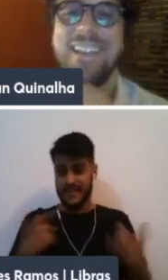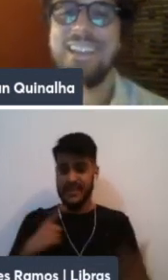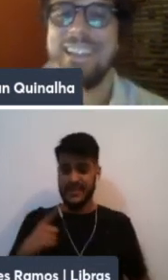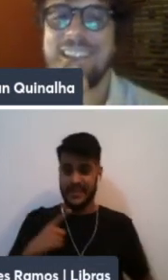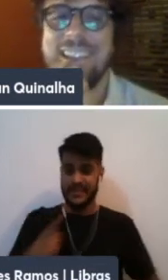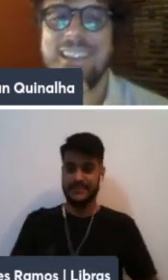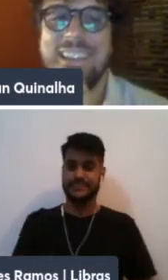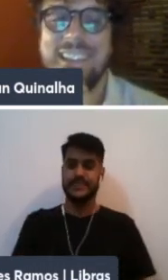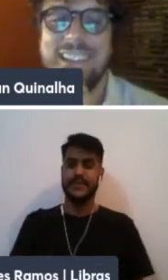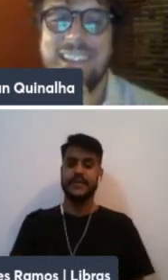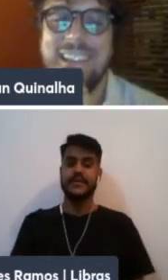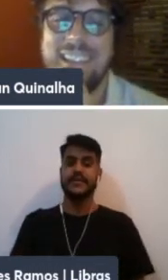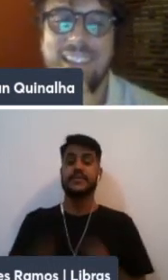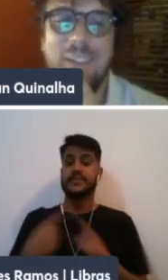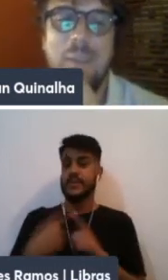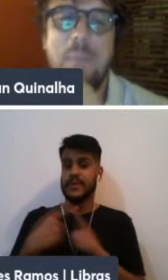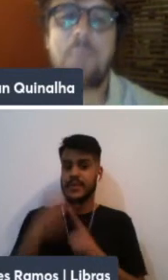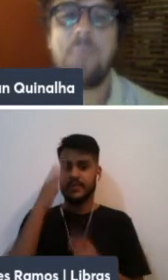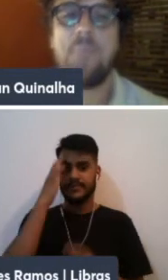Porque